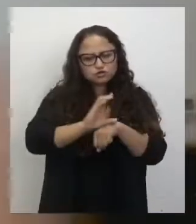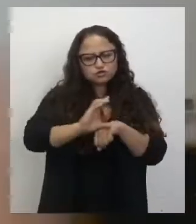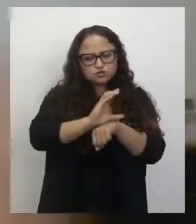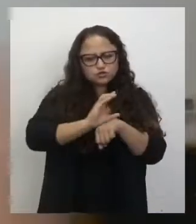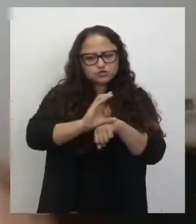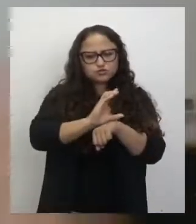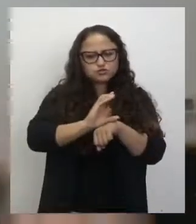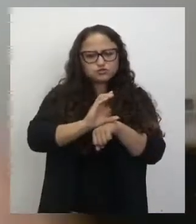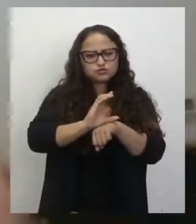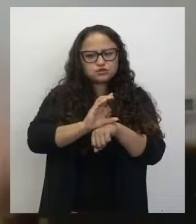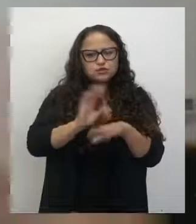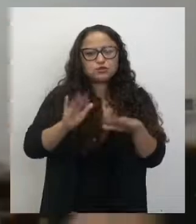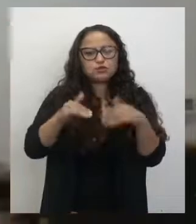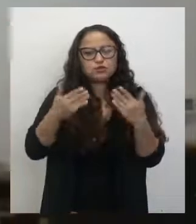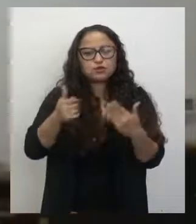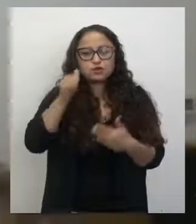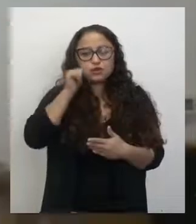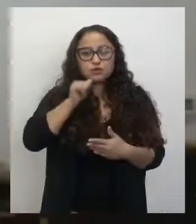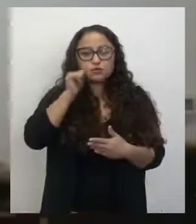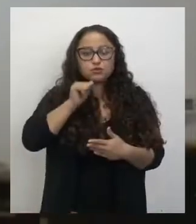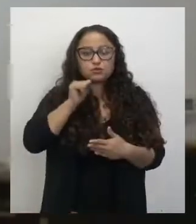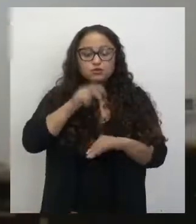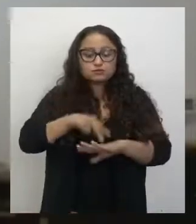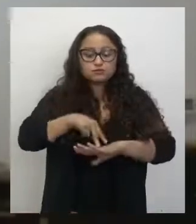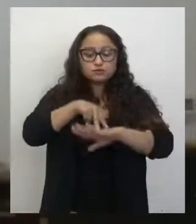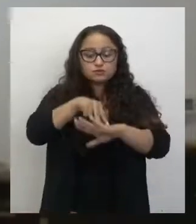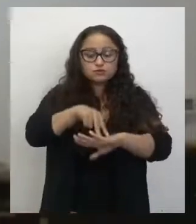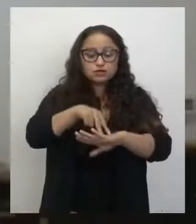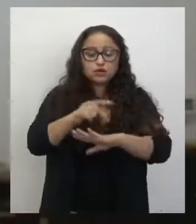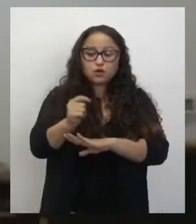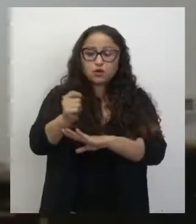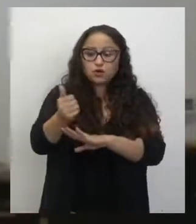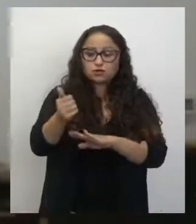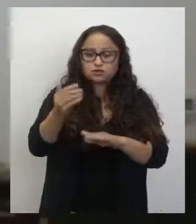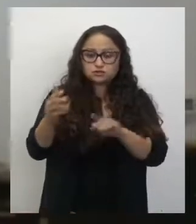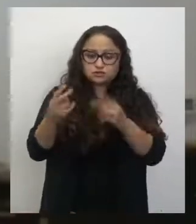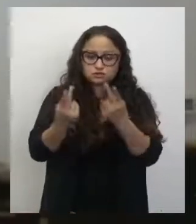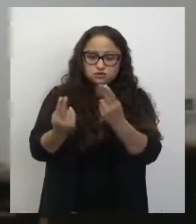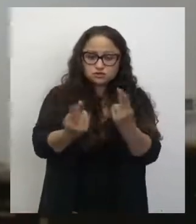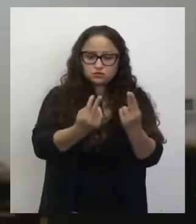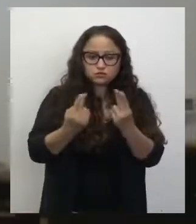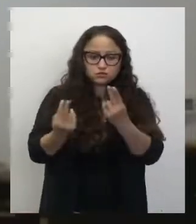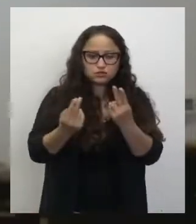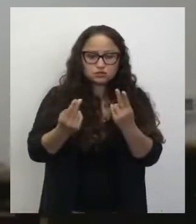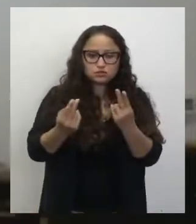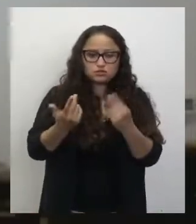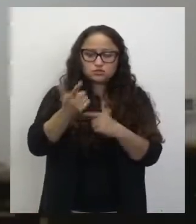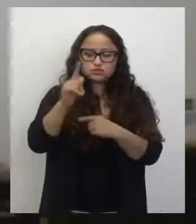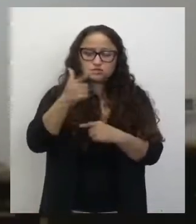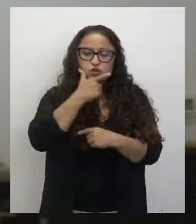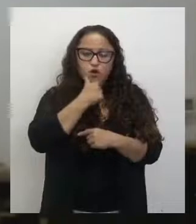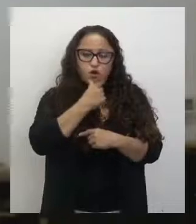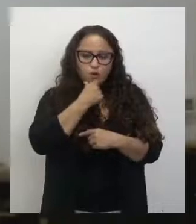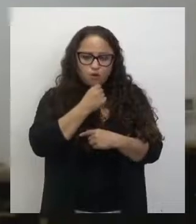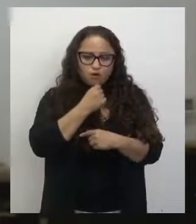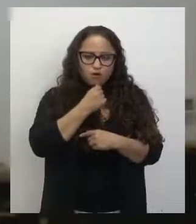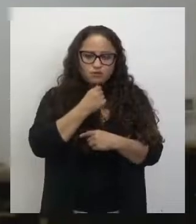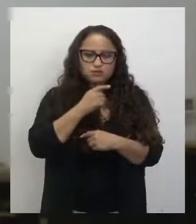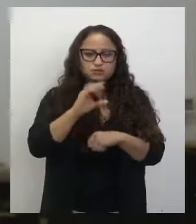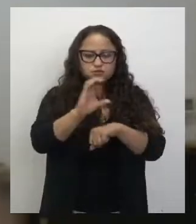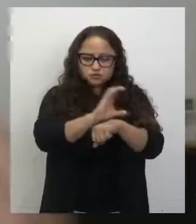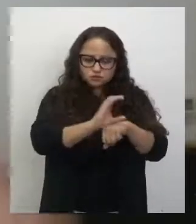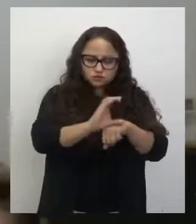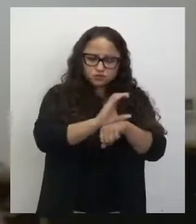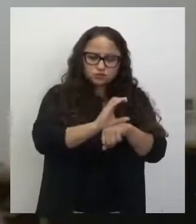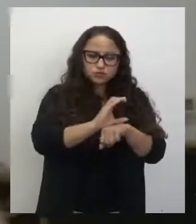né? Quando a mulher vai ter seu papel, quando ela for o quê? Quase que igualdade entre com os homens dentro desse Congresso.